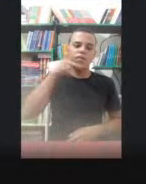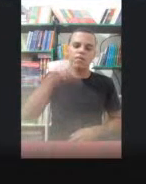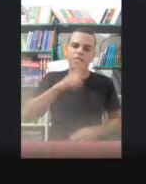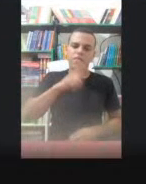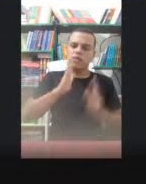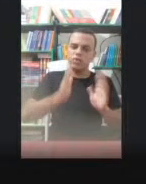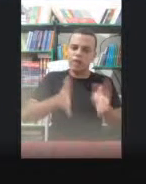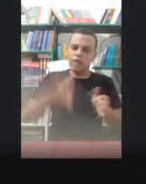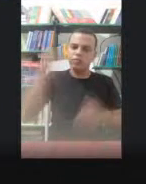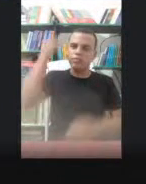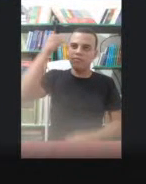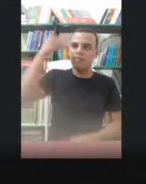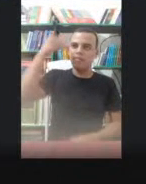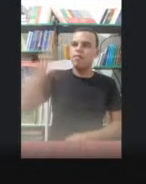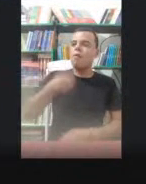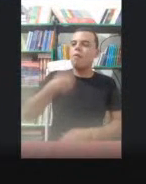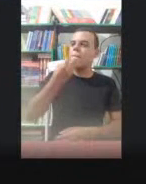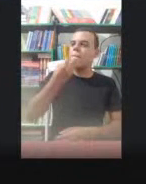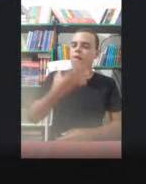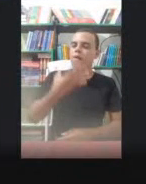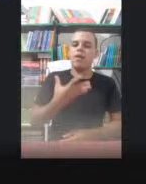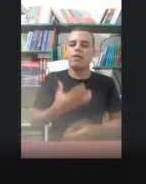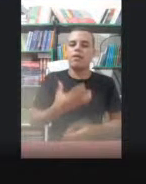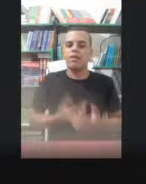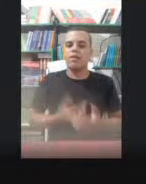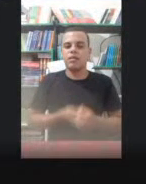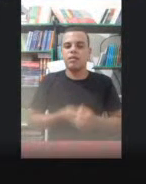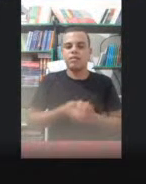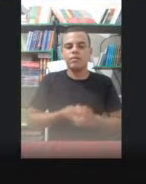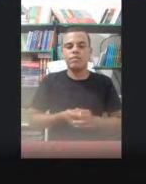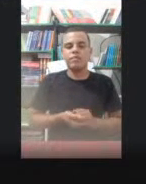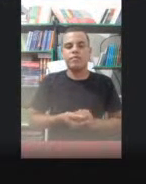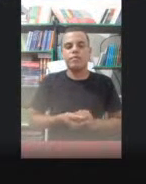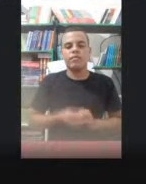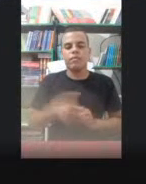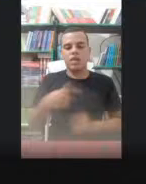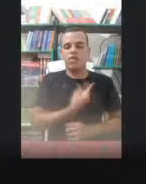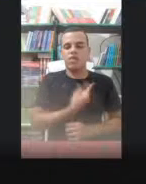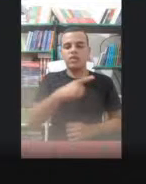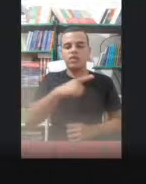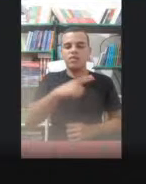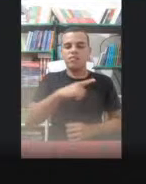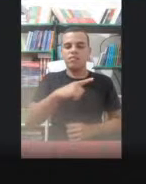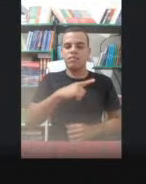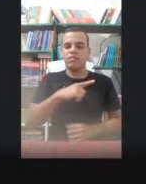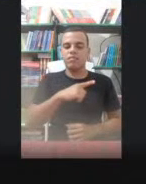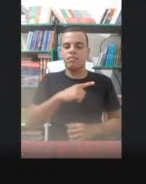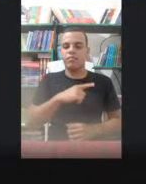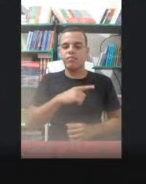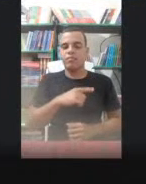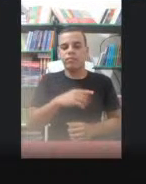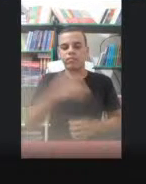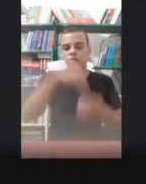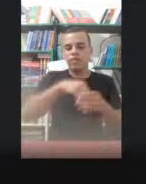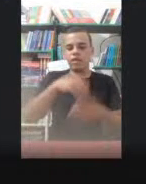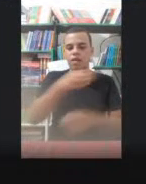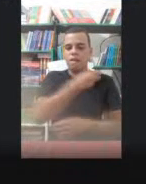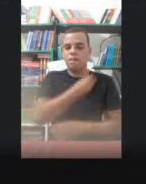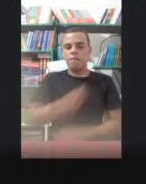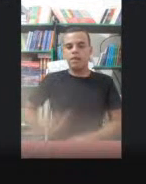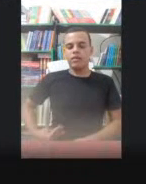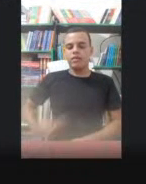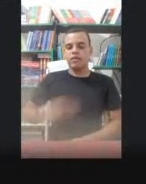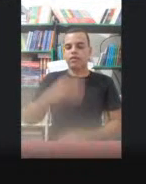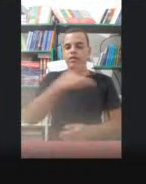experiências que foram bem exitosas, né. Nós temos entre os eixos que o Ministério da Saúde nos orienta,